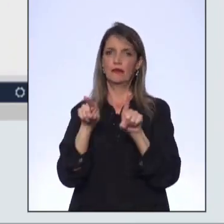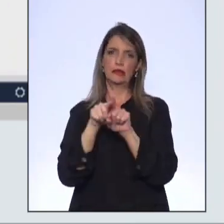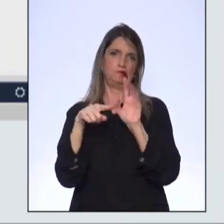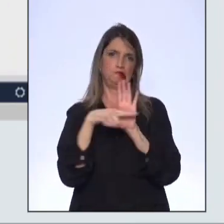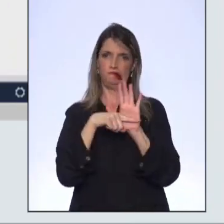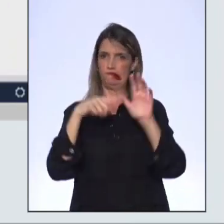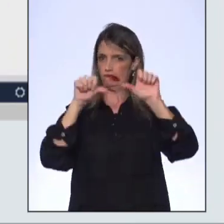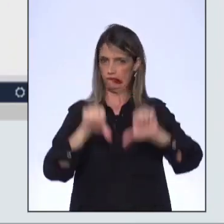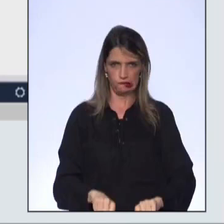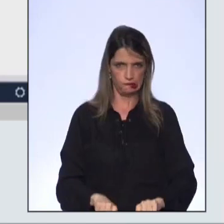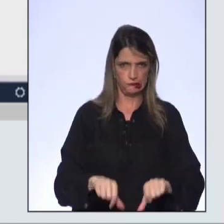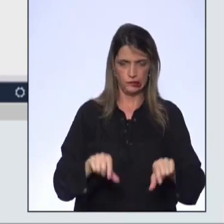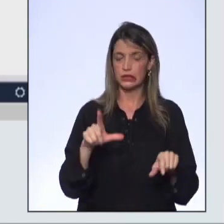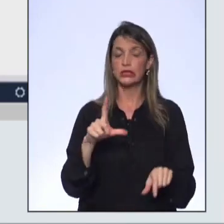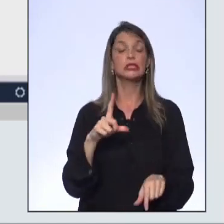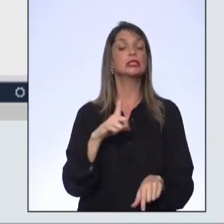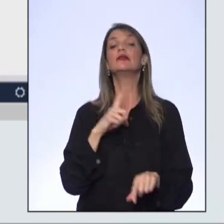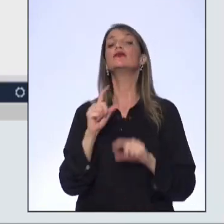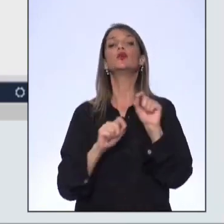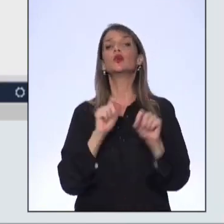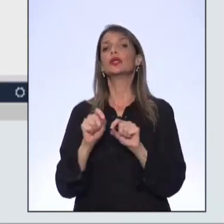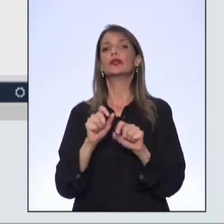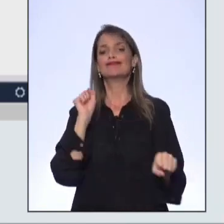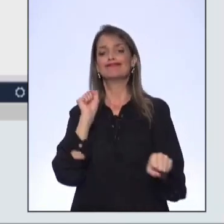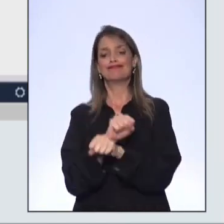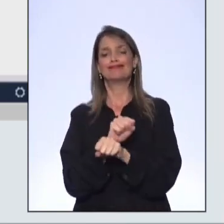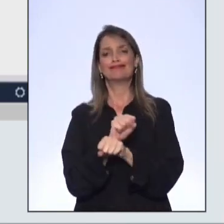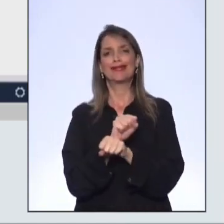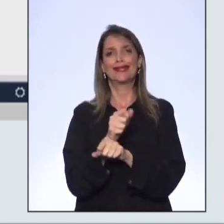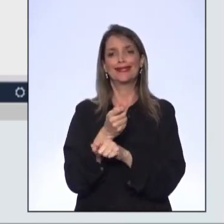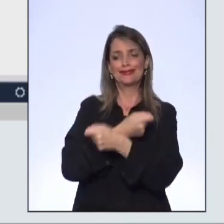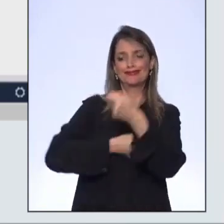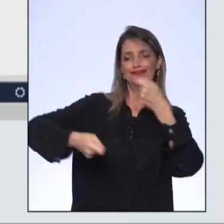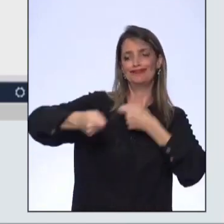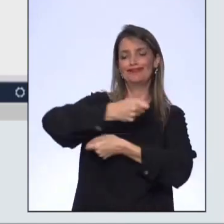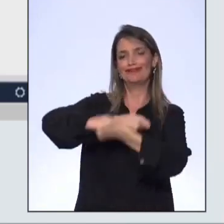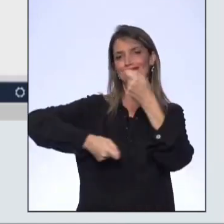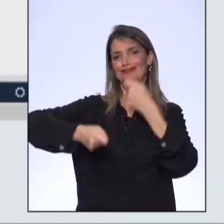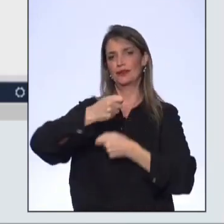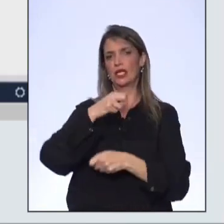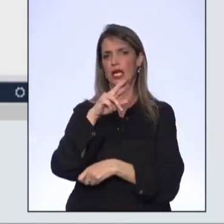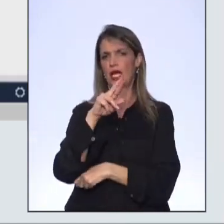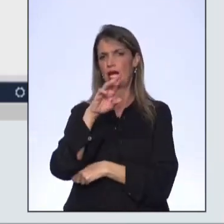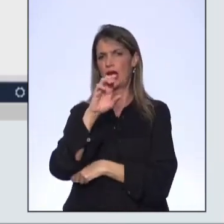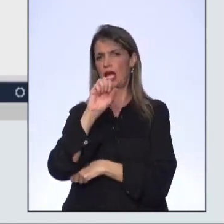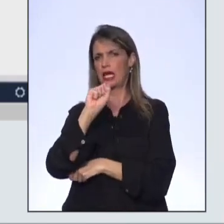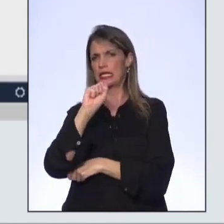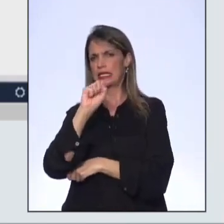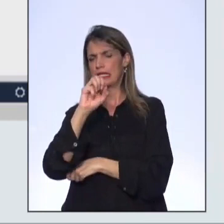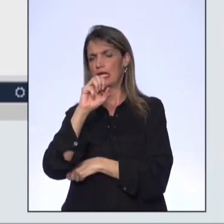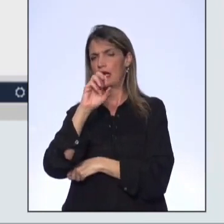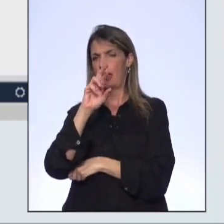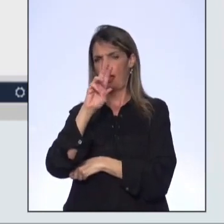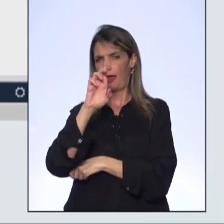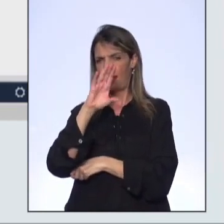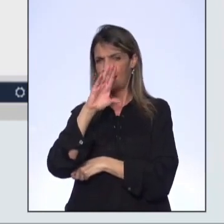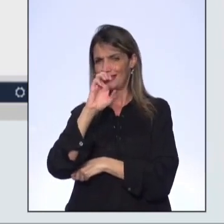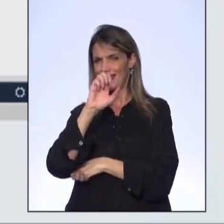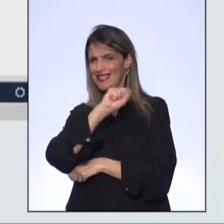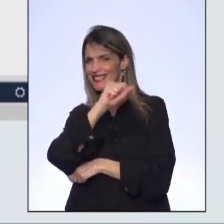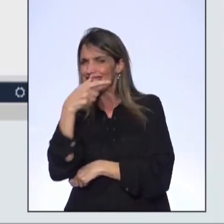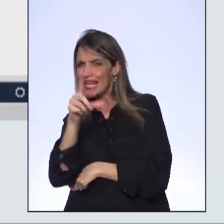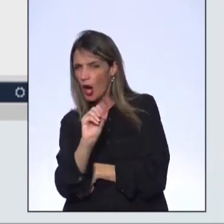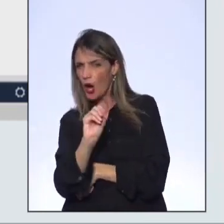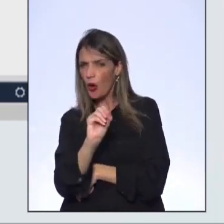principal efeito a recessão da atividade econômica nacional. Recessão é um termo da economia que significa redução